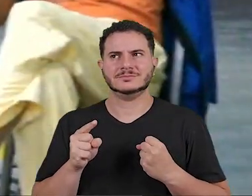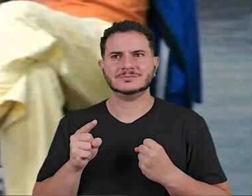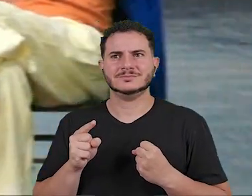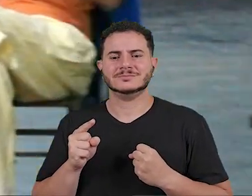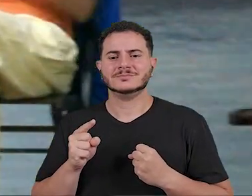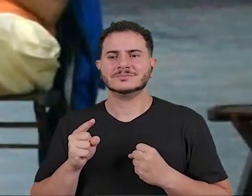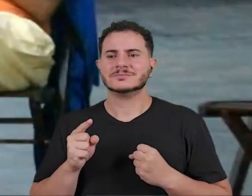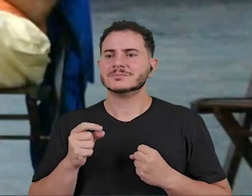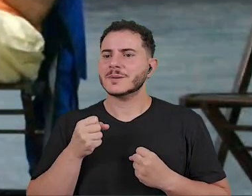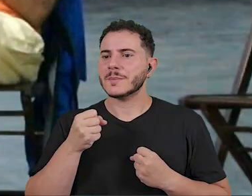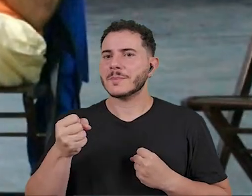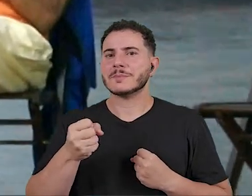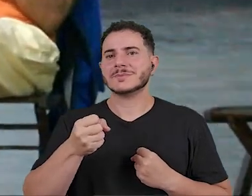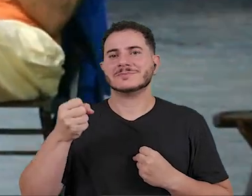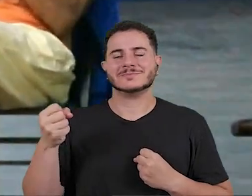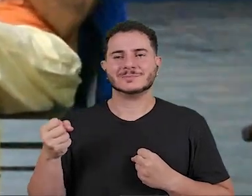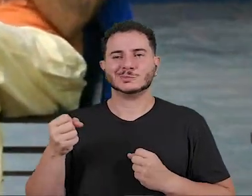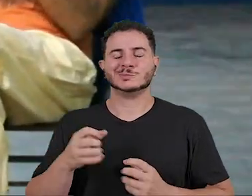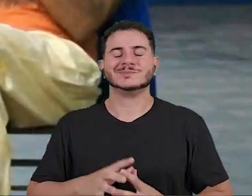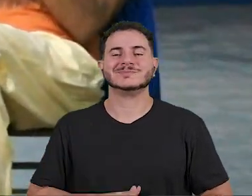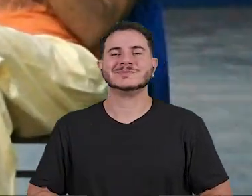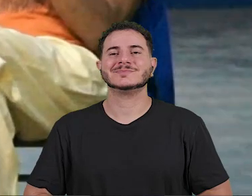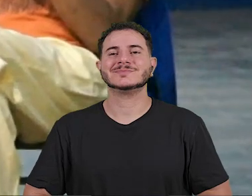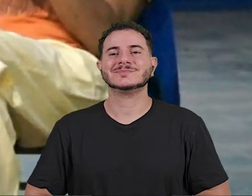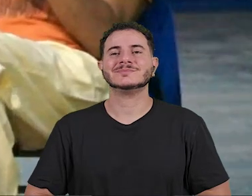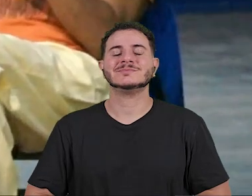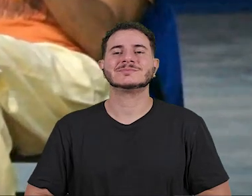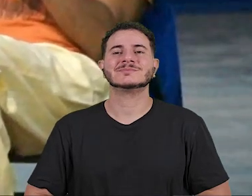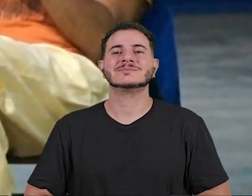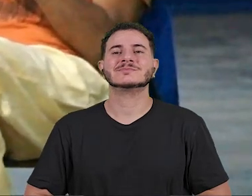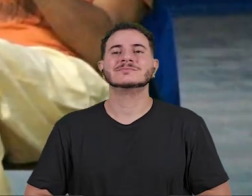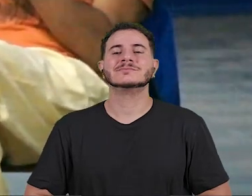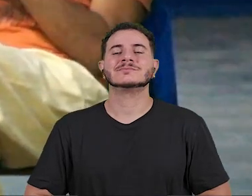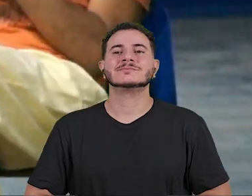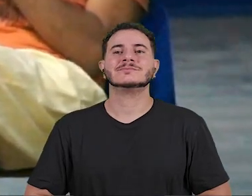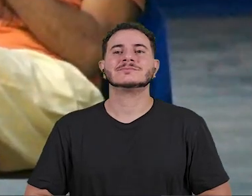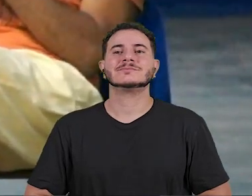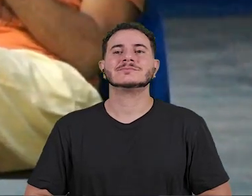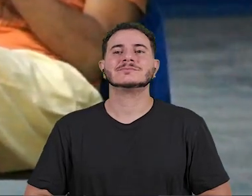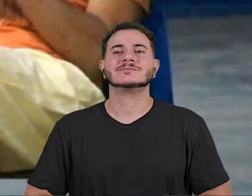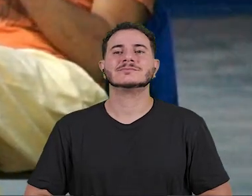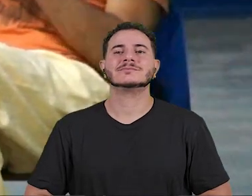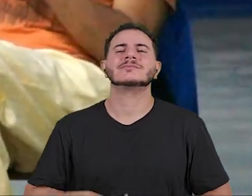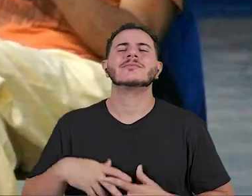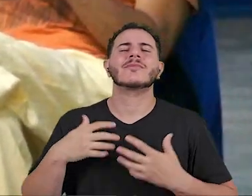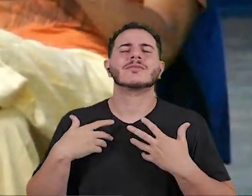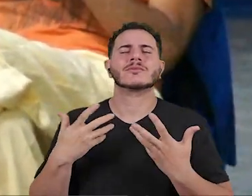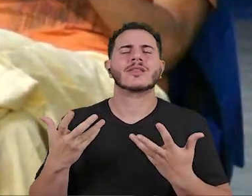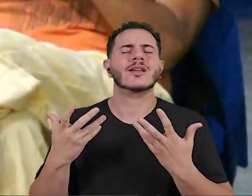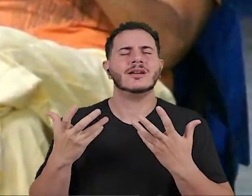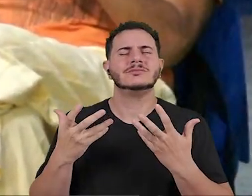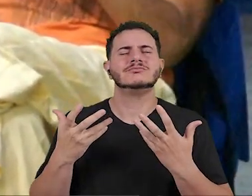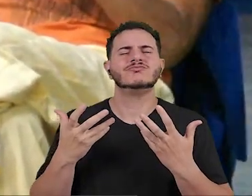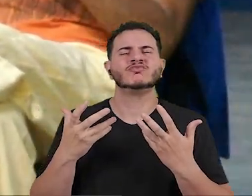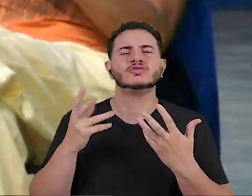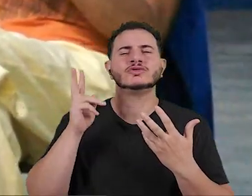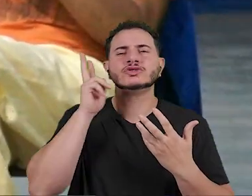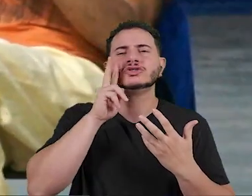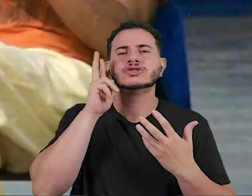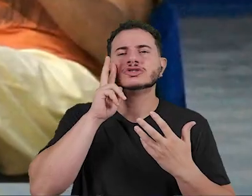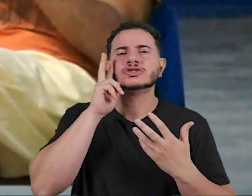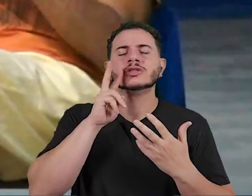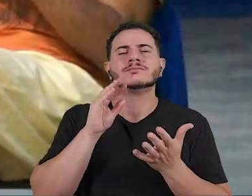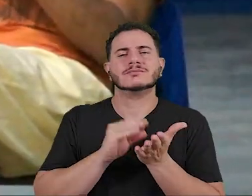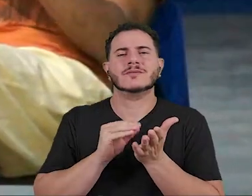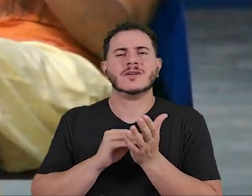Então, olha, tem uma lacuna de informação na história do maracatu. E a gente que multiplica, fala para os